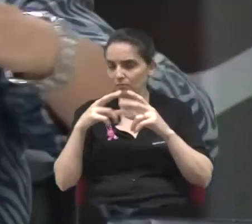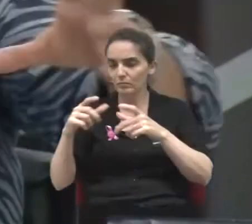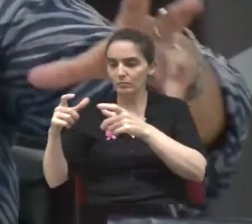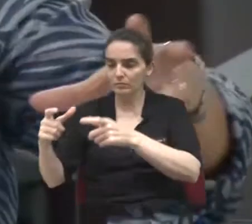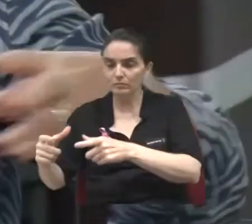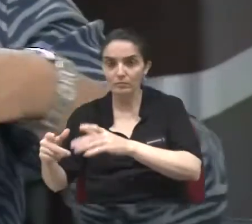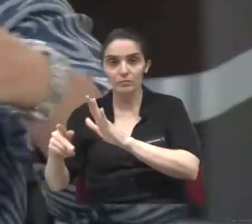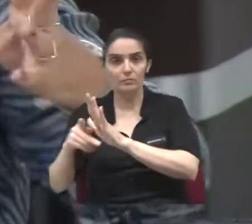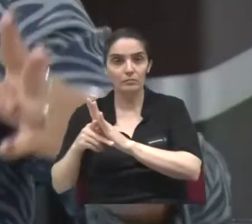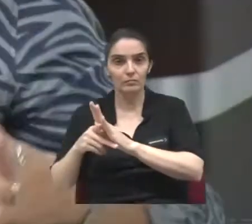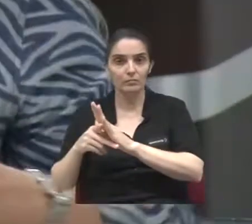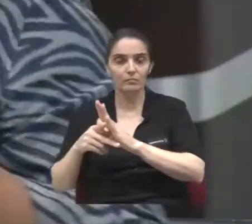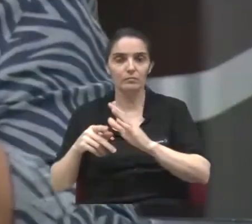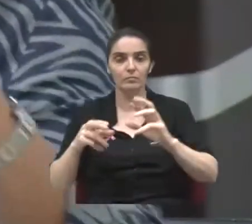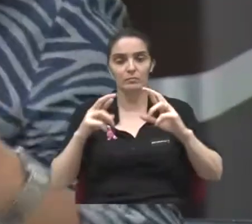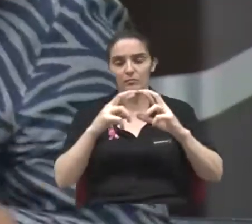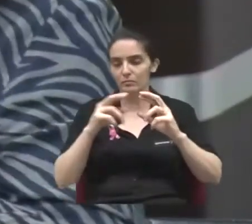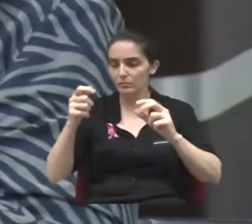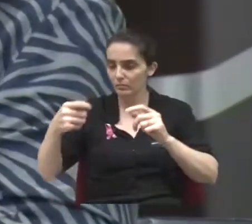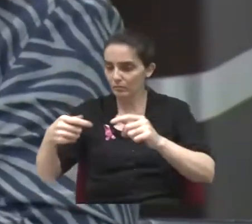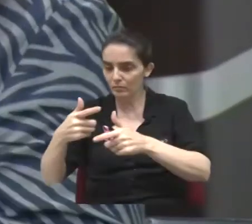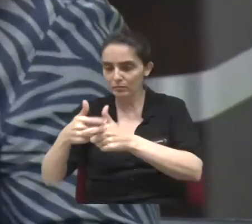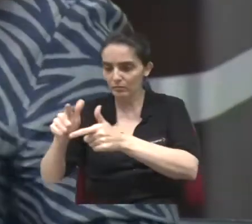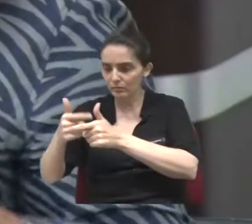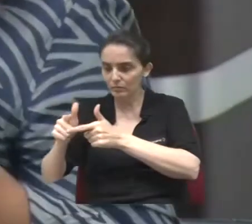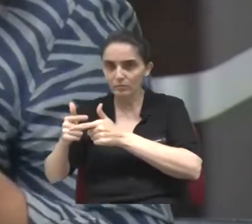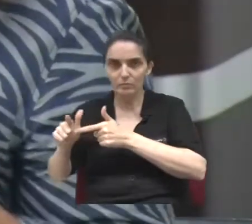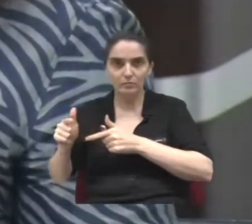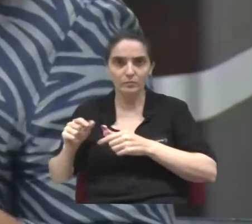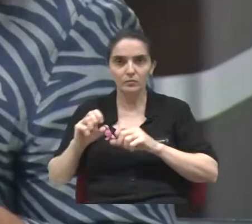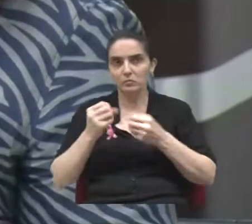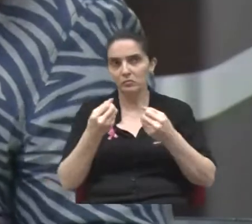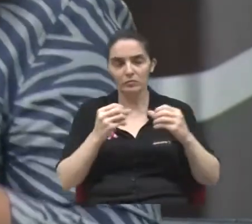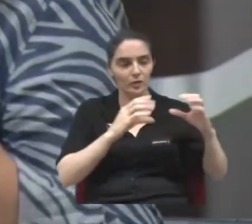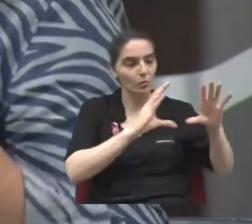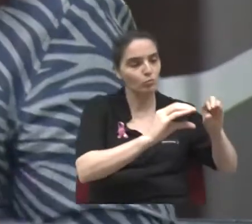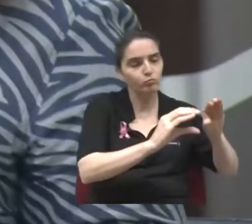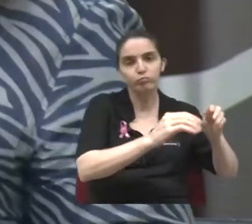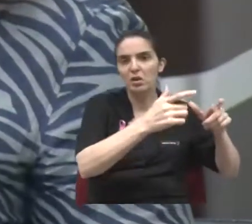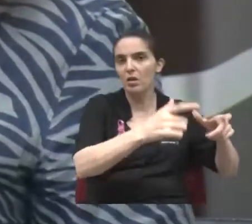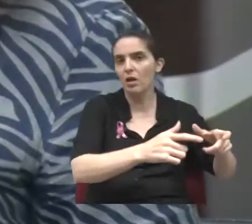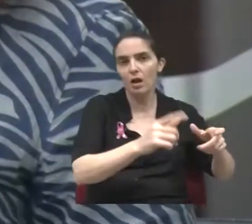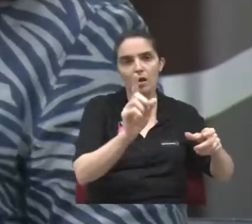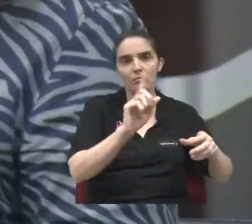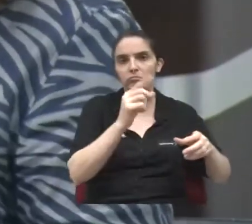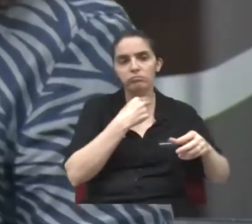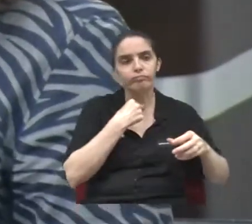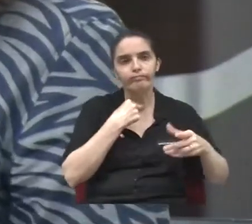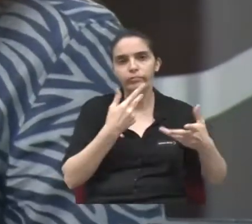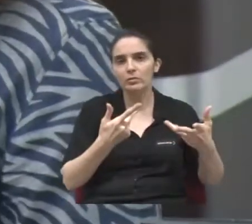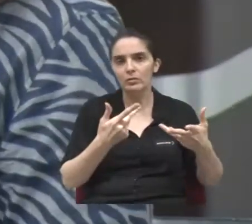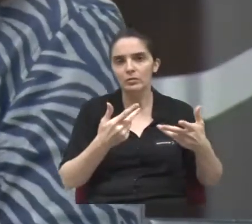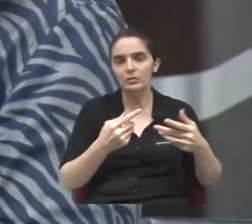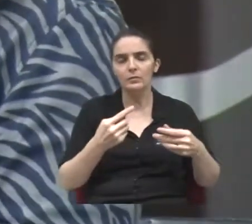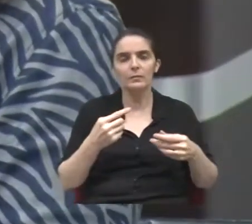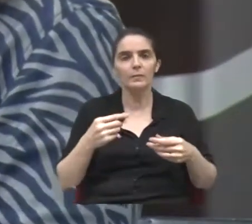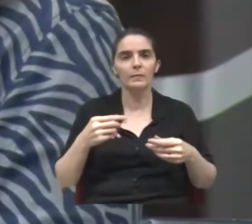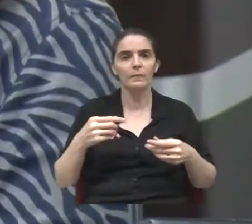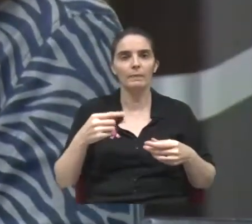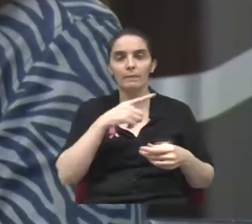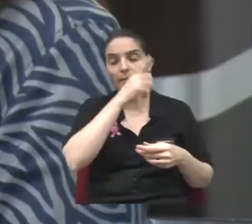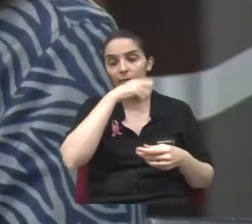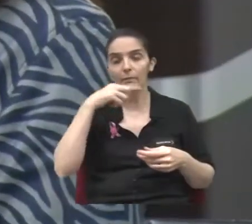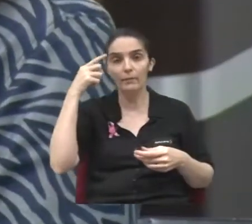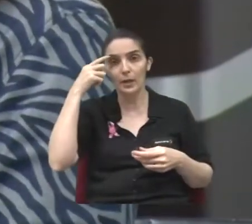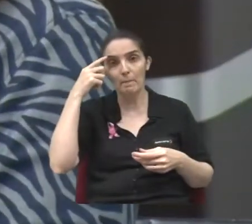pessoas sofás em lugares que não eram para estar, vamos dizer assim, me vem na cabeça separação de lixo, reciclar, né? O